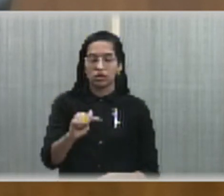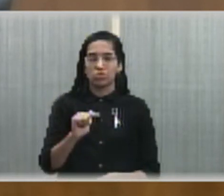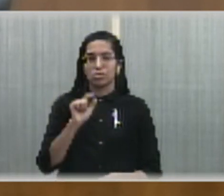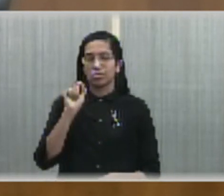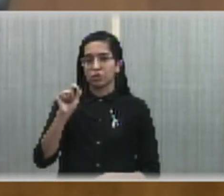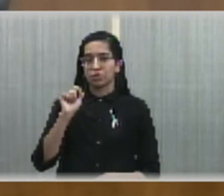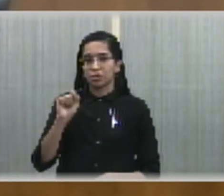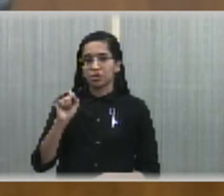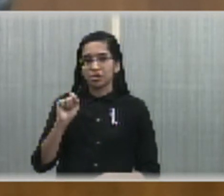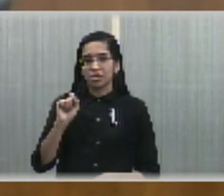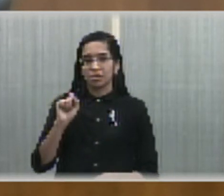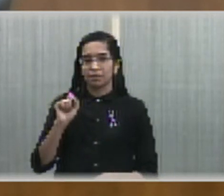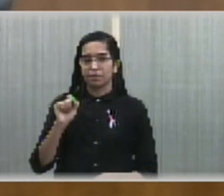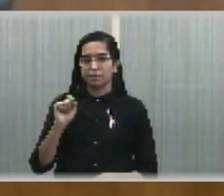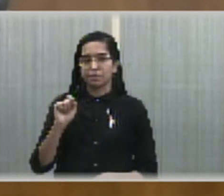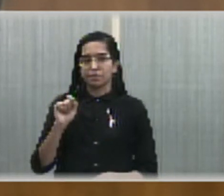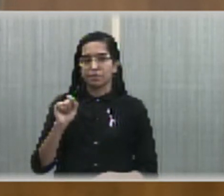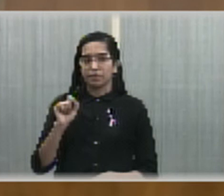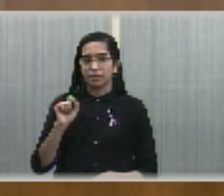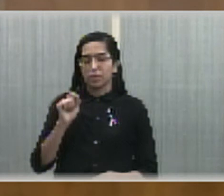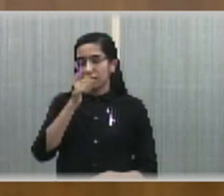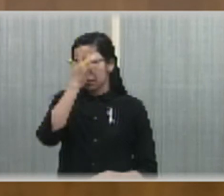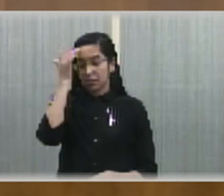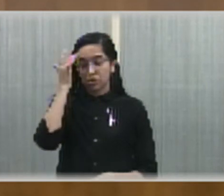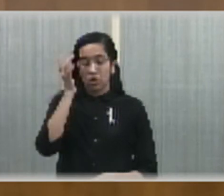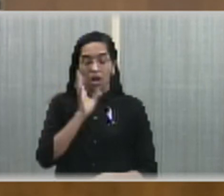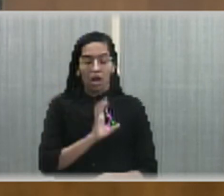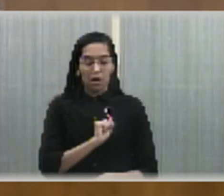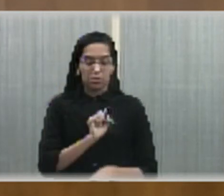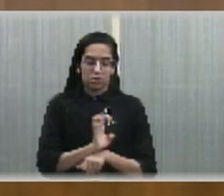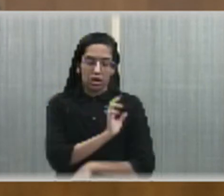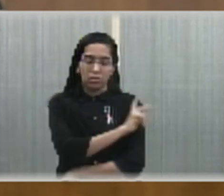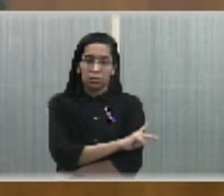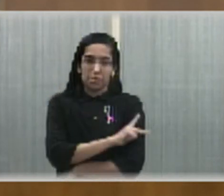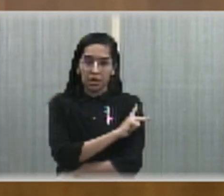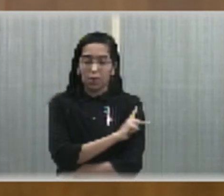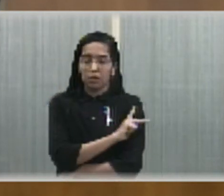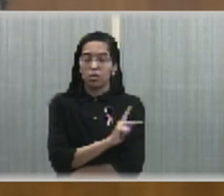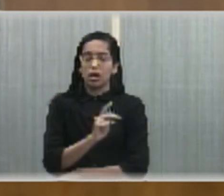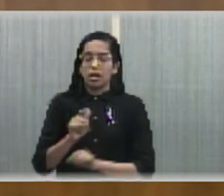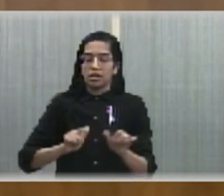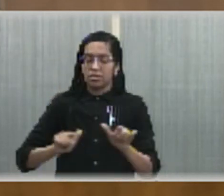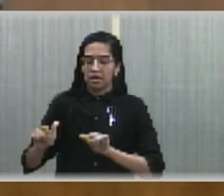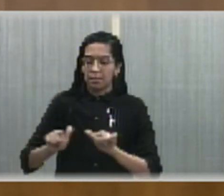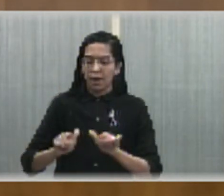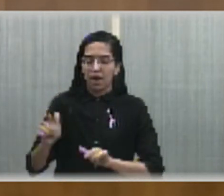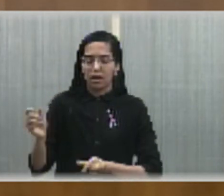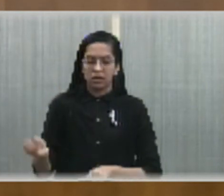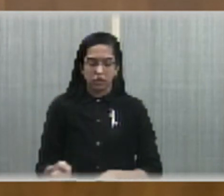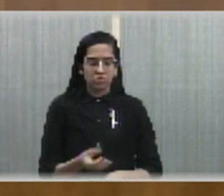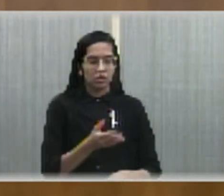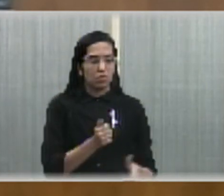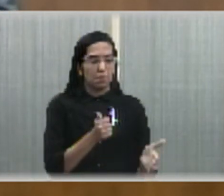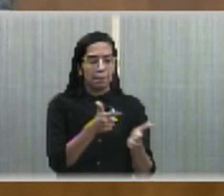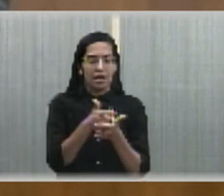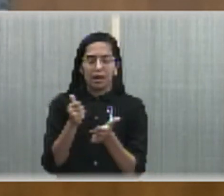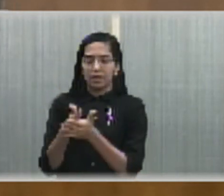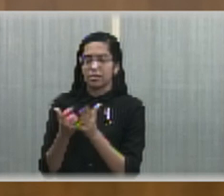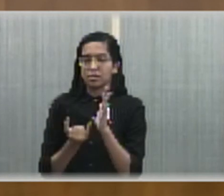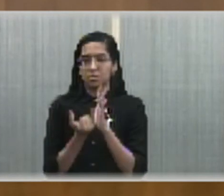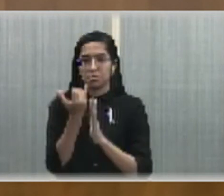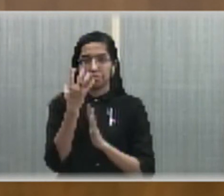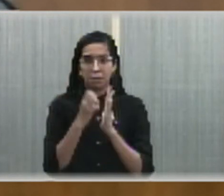e mulheres que estão lá, que amam o Piauí, estão lá produzindo, gerando renda, gerando emprego e pagando imposto.